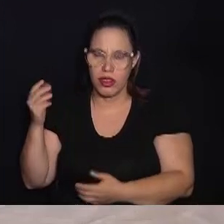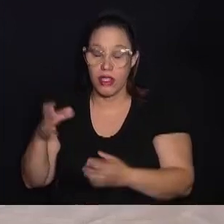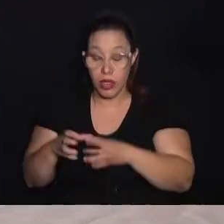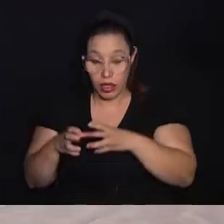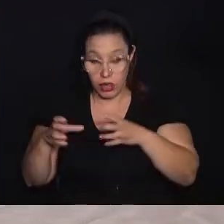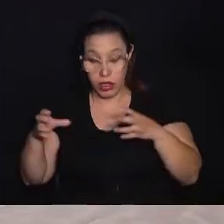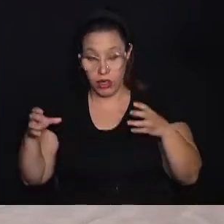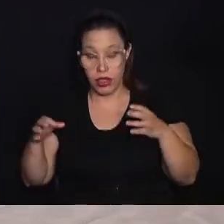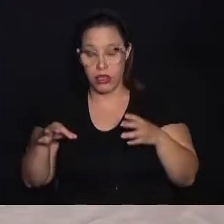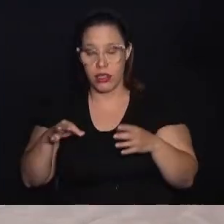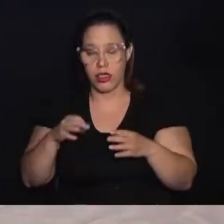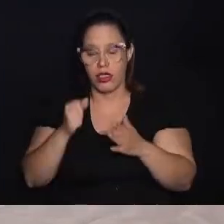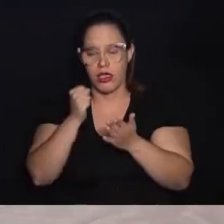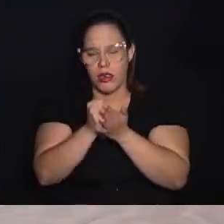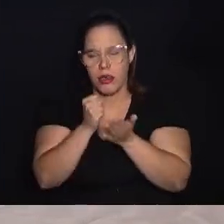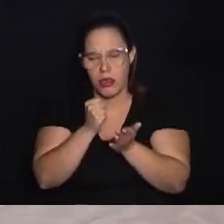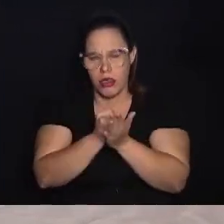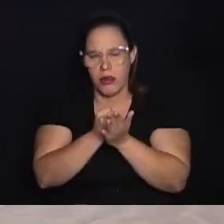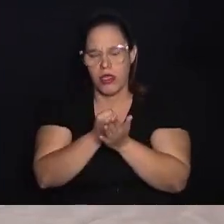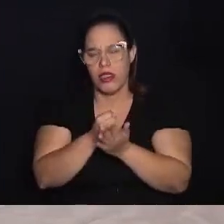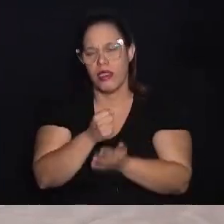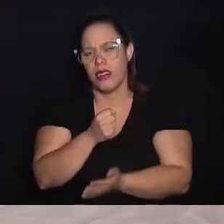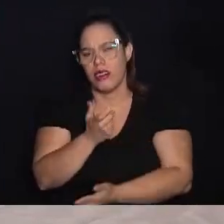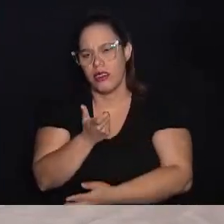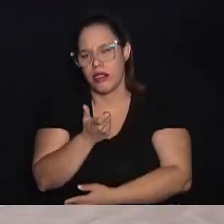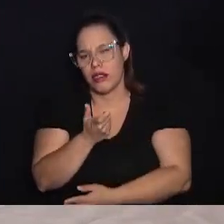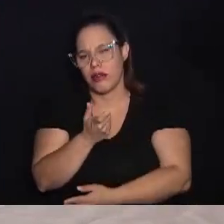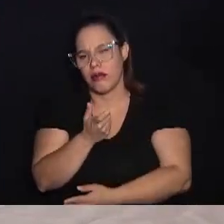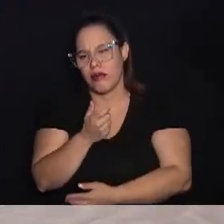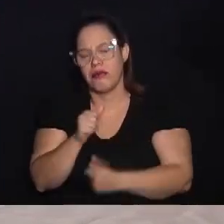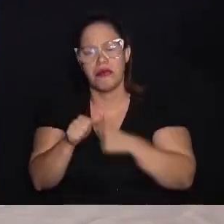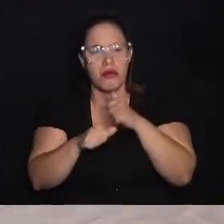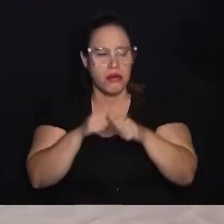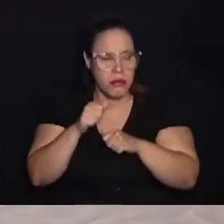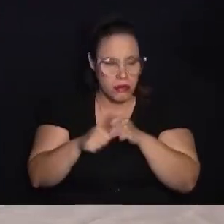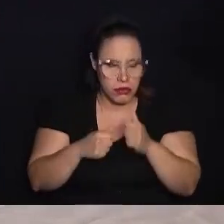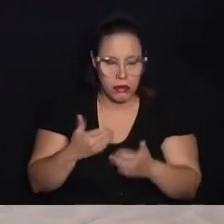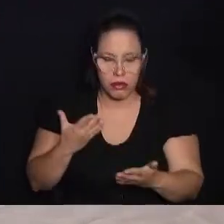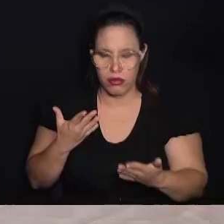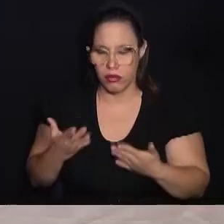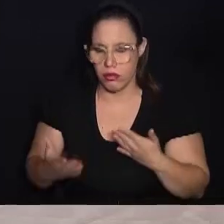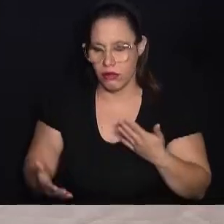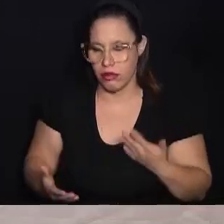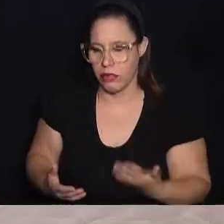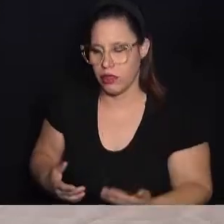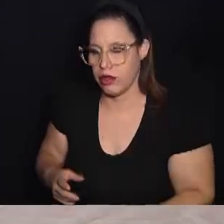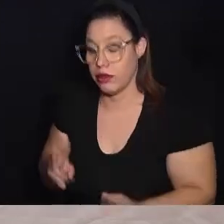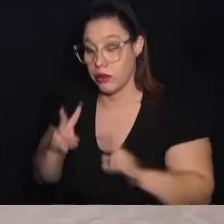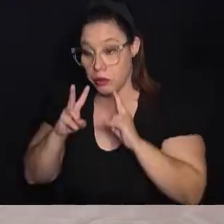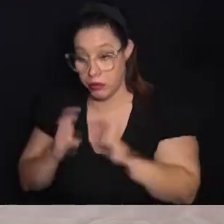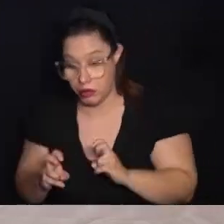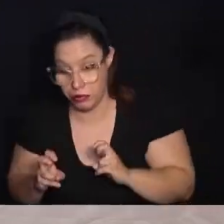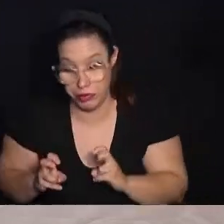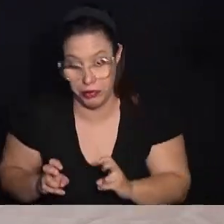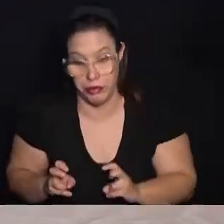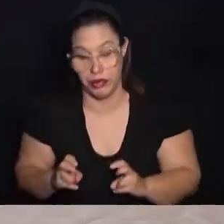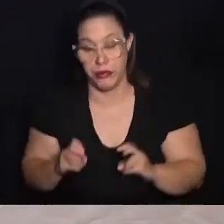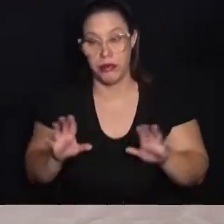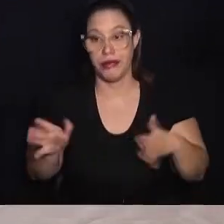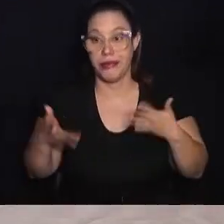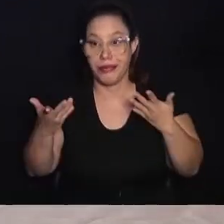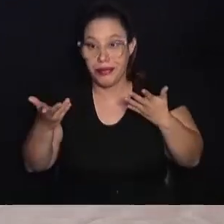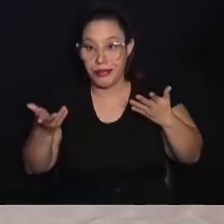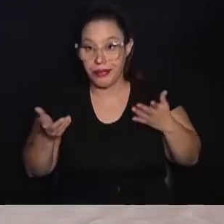café. Então, é importante mudar, né, os hábitos para você eventualmente identificar quais são os produtos que